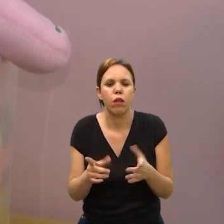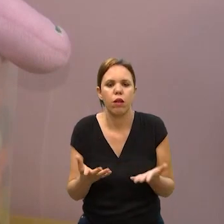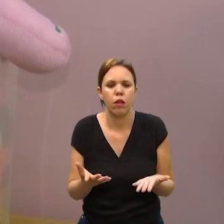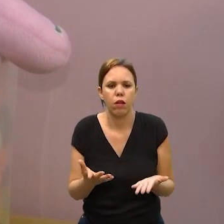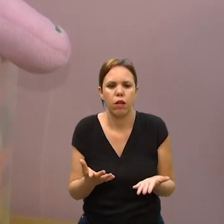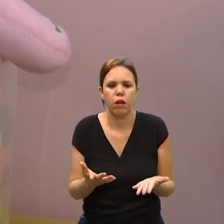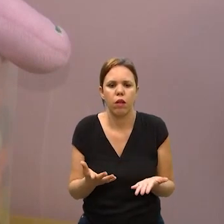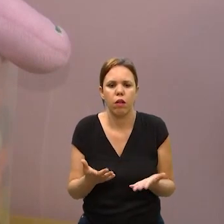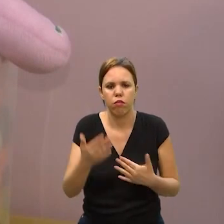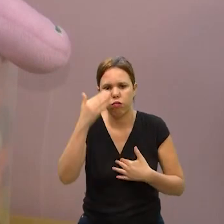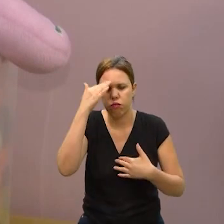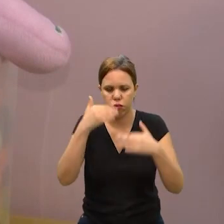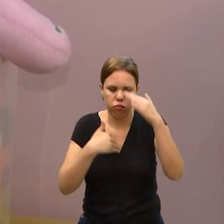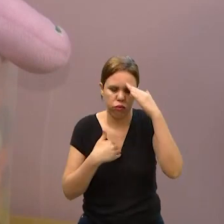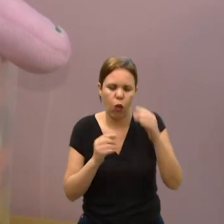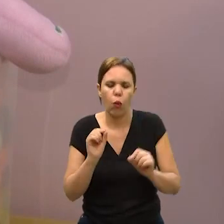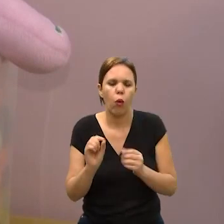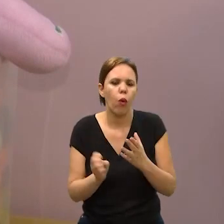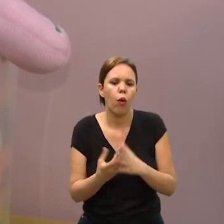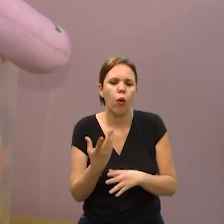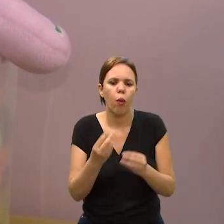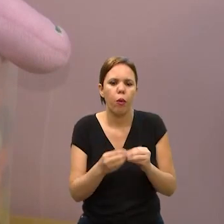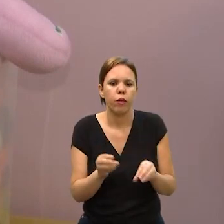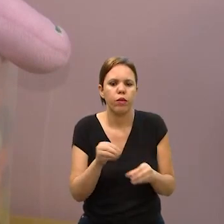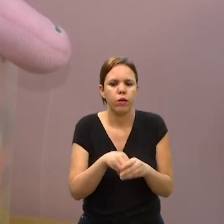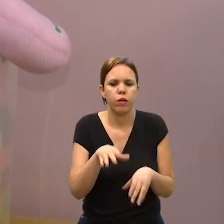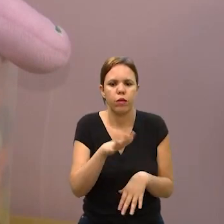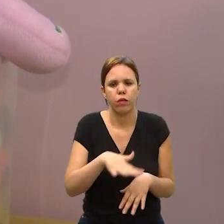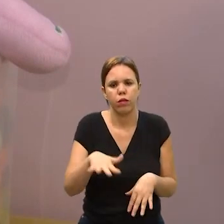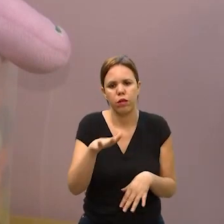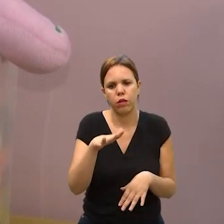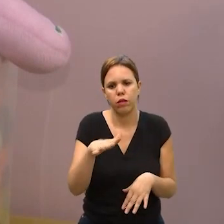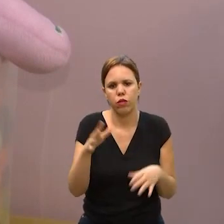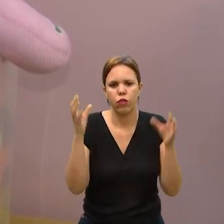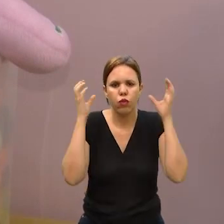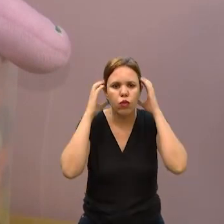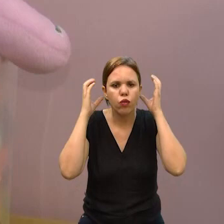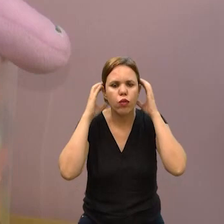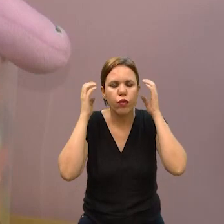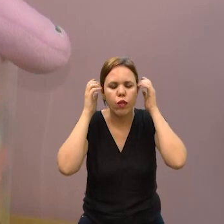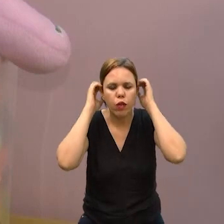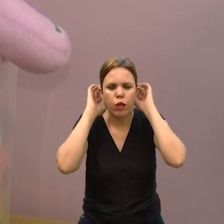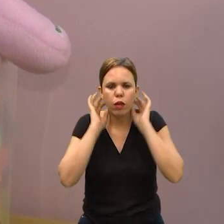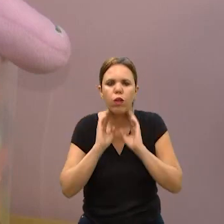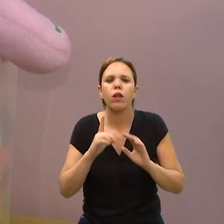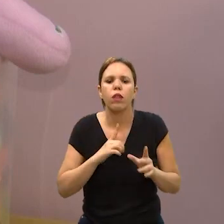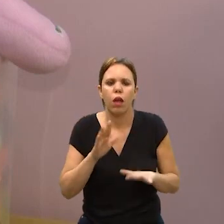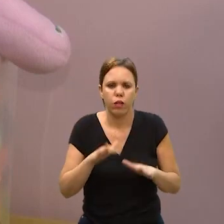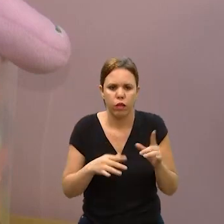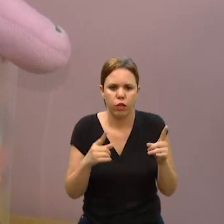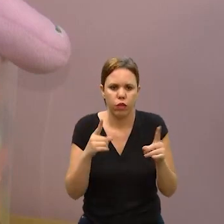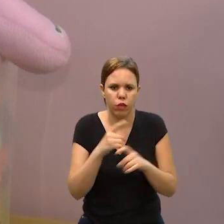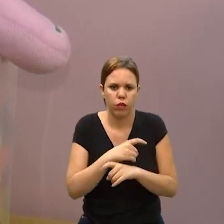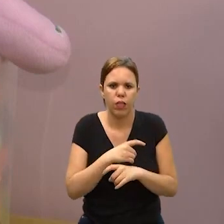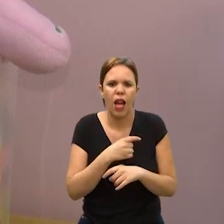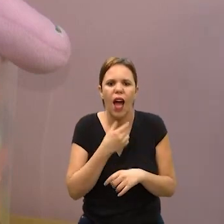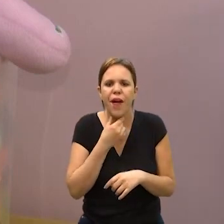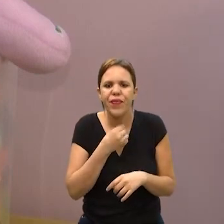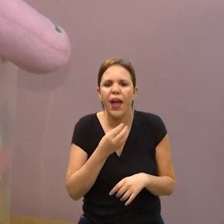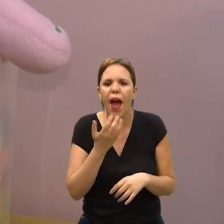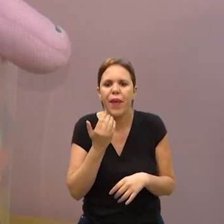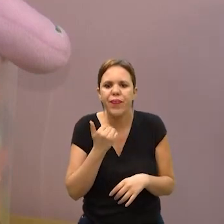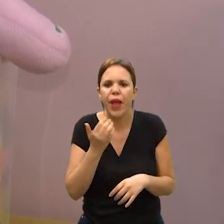paralisia cerebral, o que pode acometer dentro na área da fono? A gente tem dificuldades